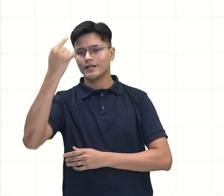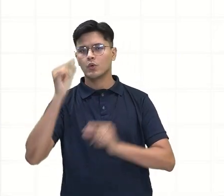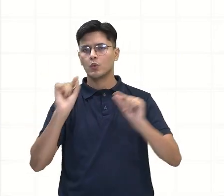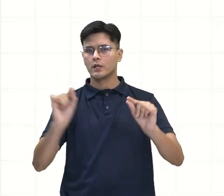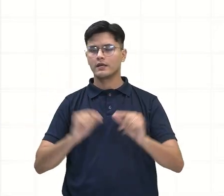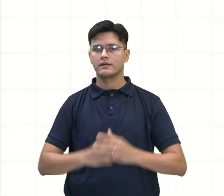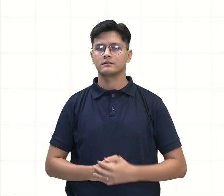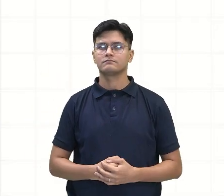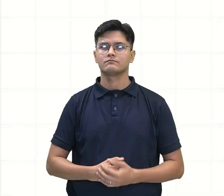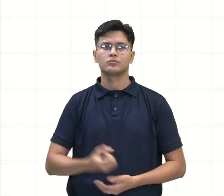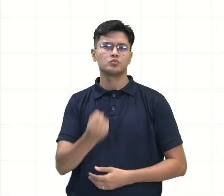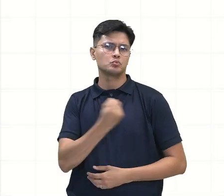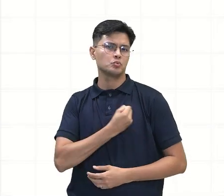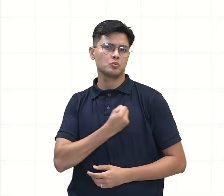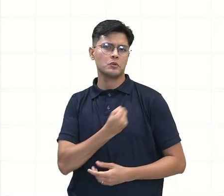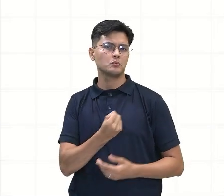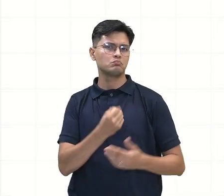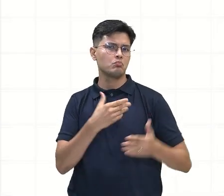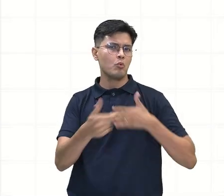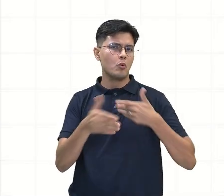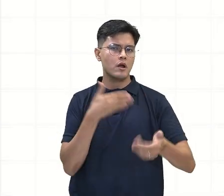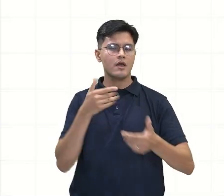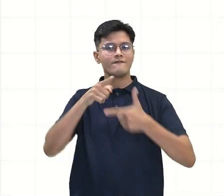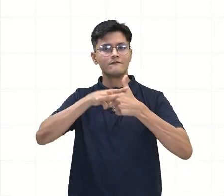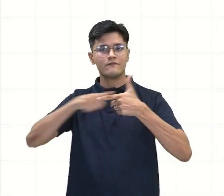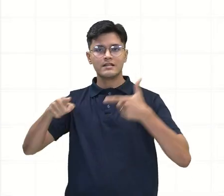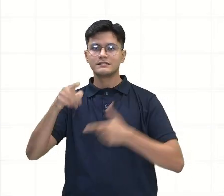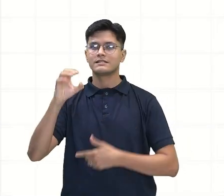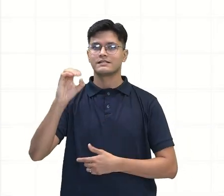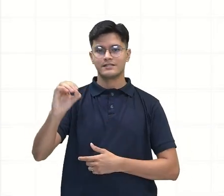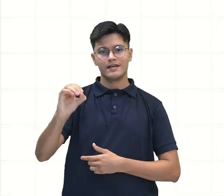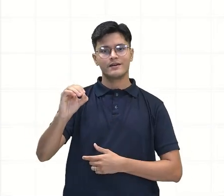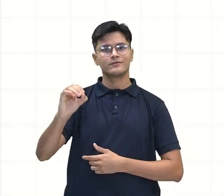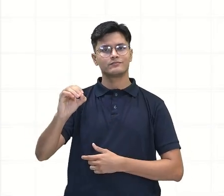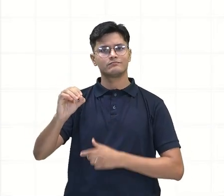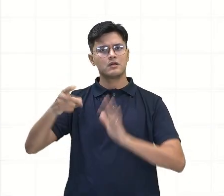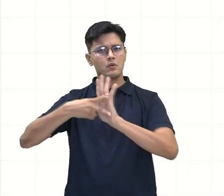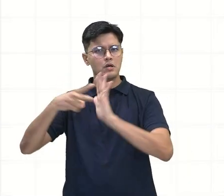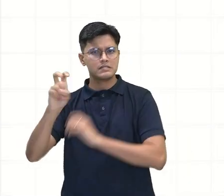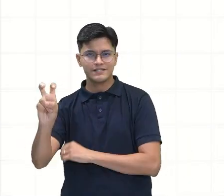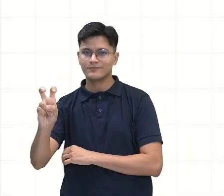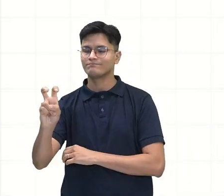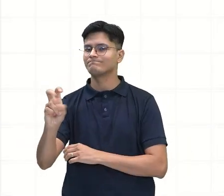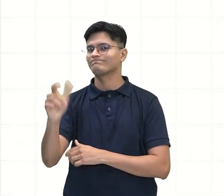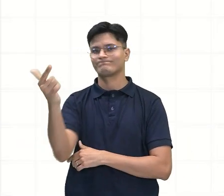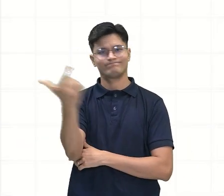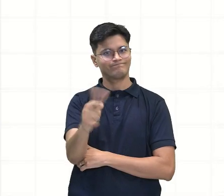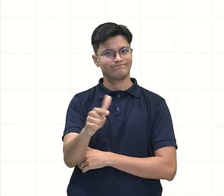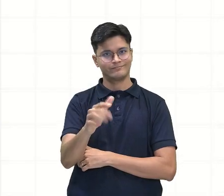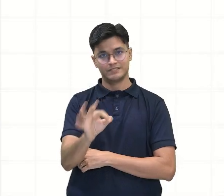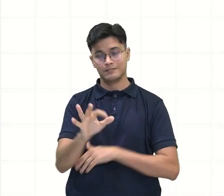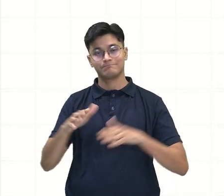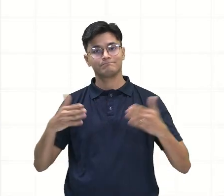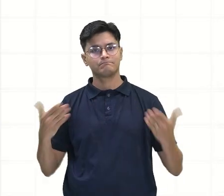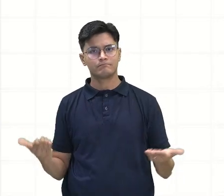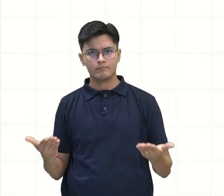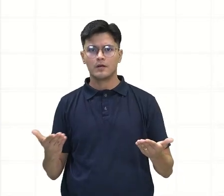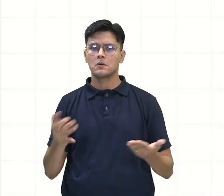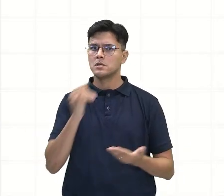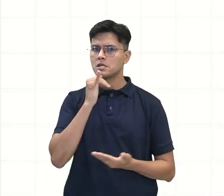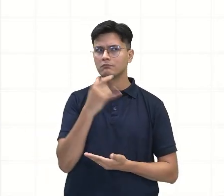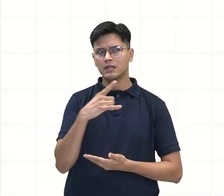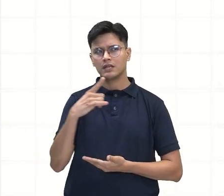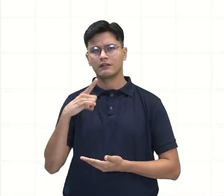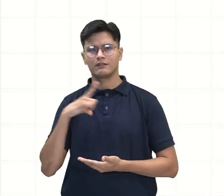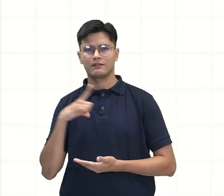por 0, que é igual a 5. Não tem, né? Porque eu nunca vou poder multiplicar um número